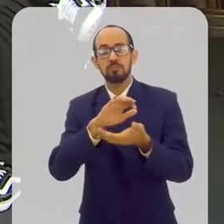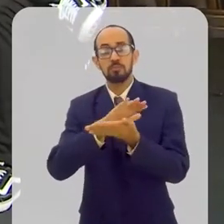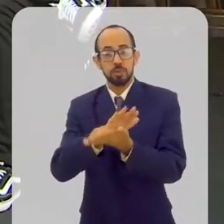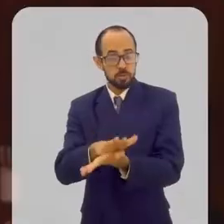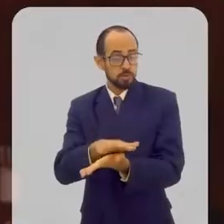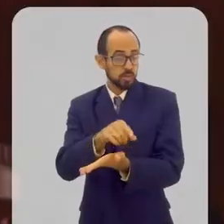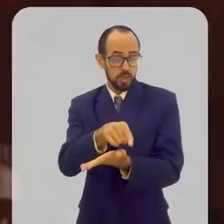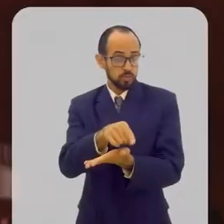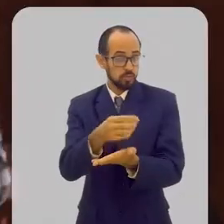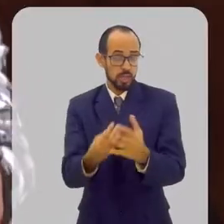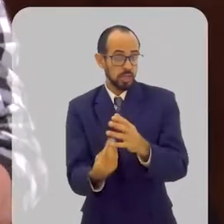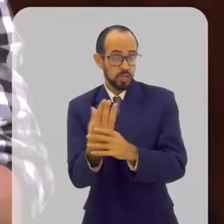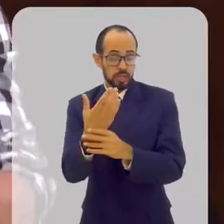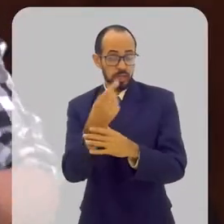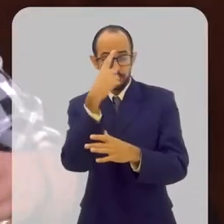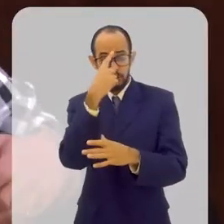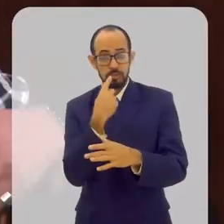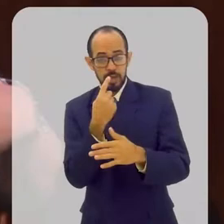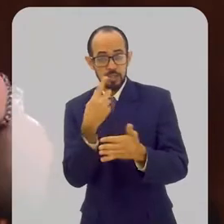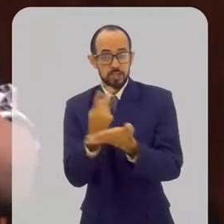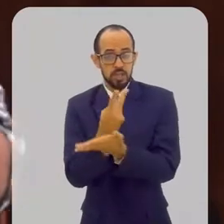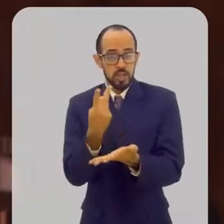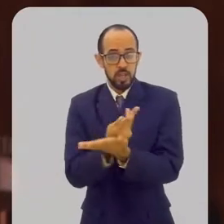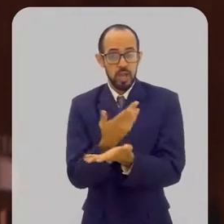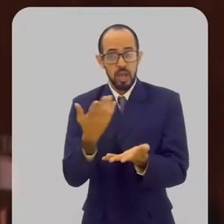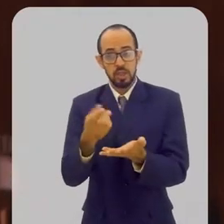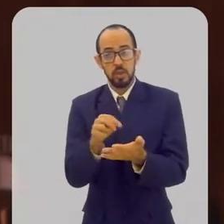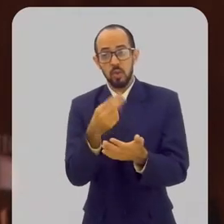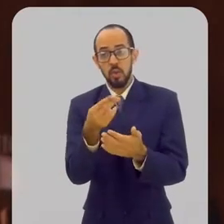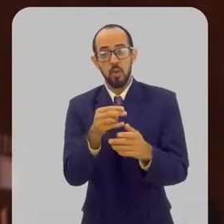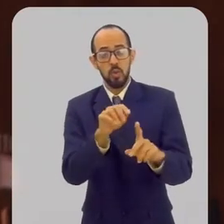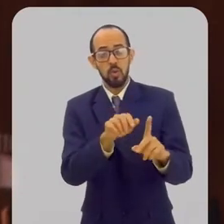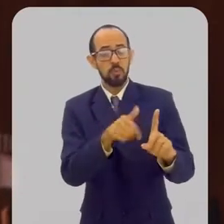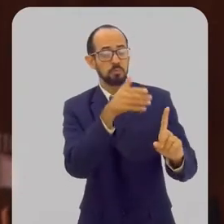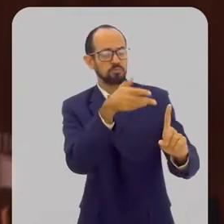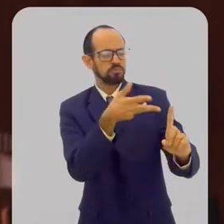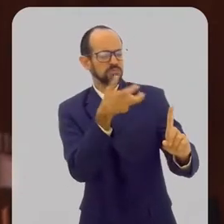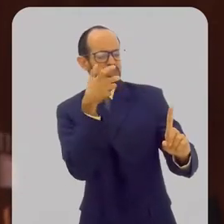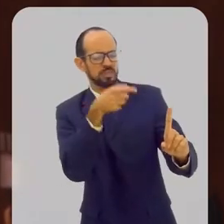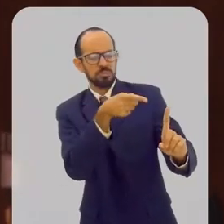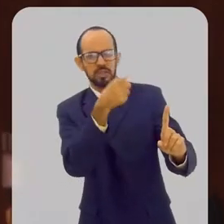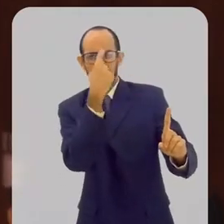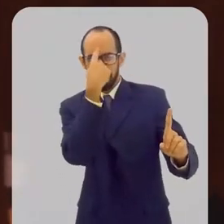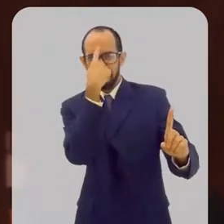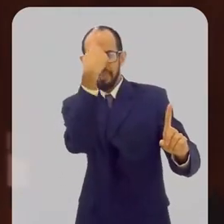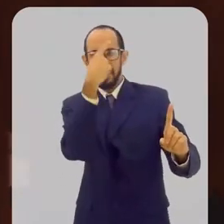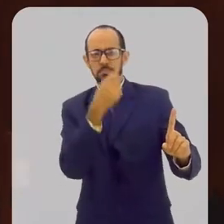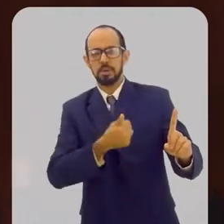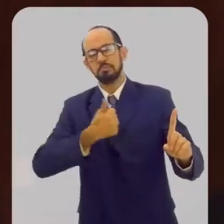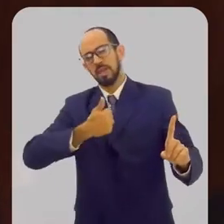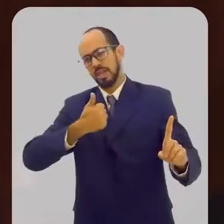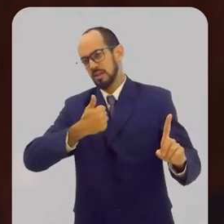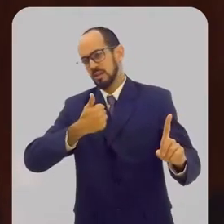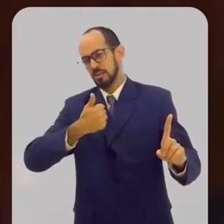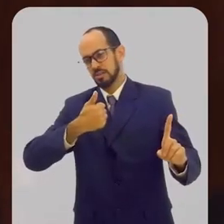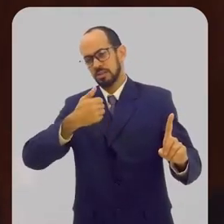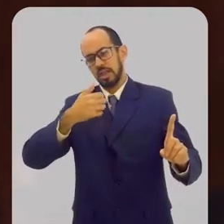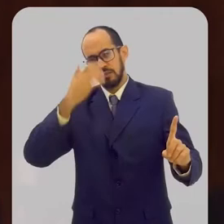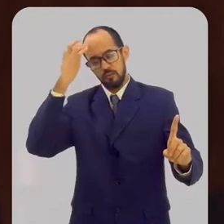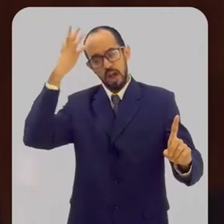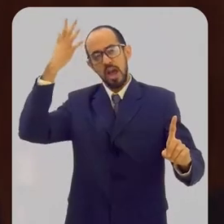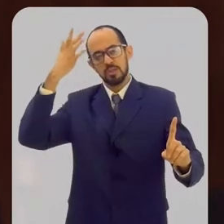Então, você acaba estereotipando, enfim, ou indo talvez na primeira ideia, que é uma ideia mais fácil. Eu acho que tem que